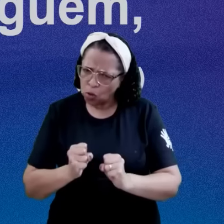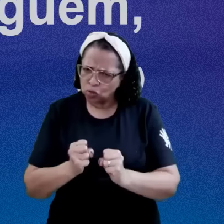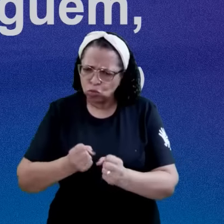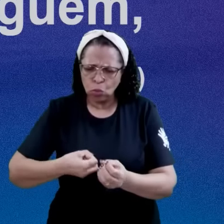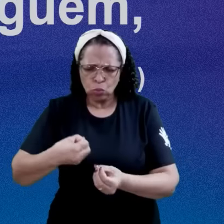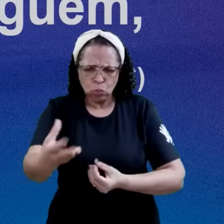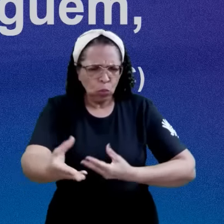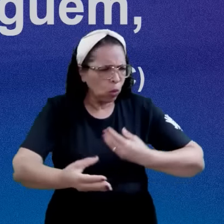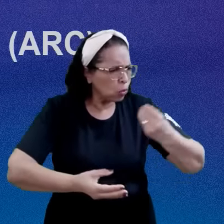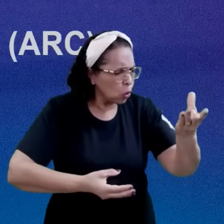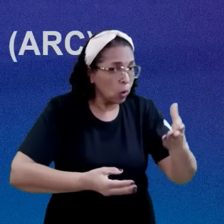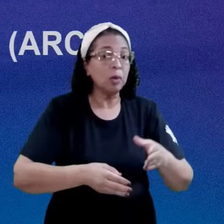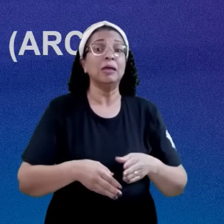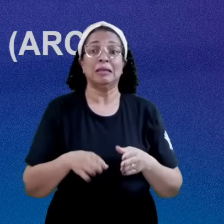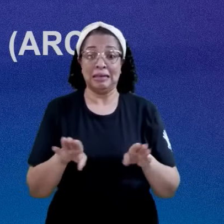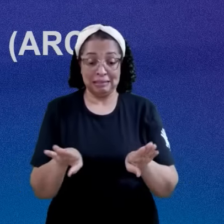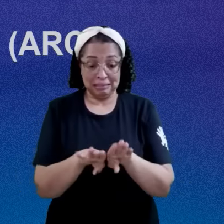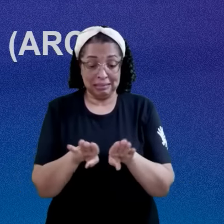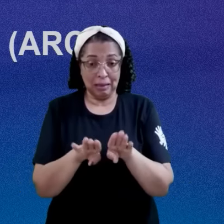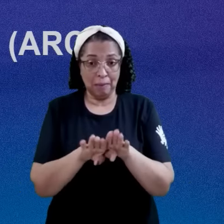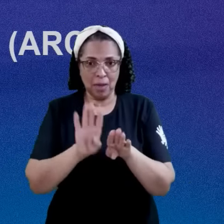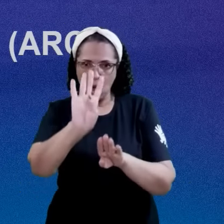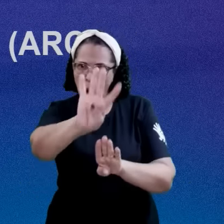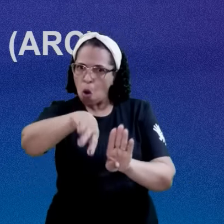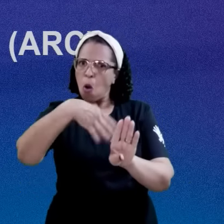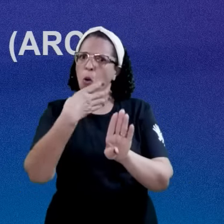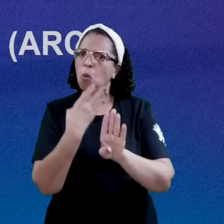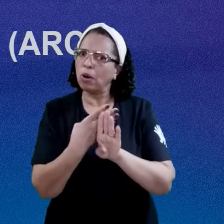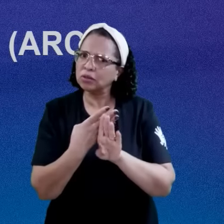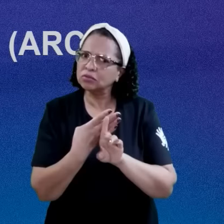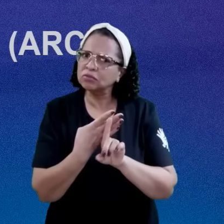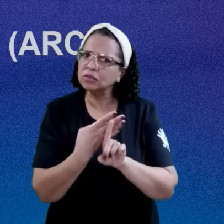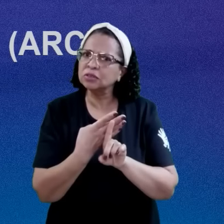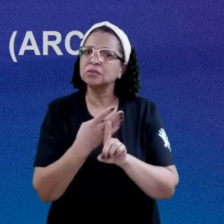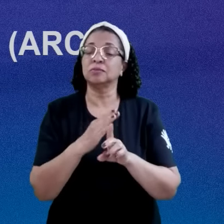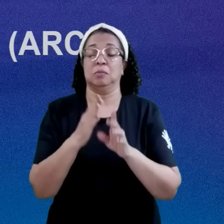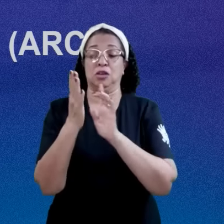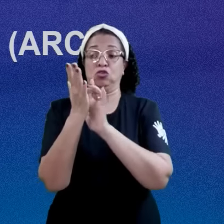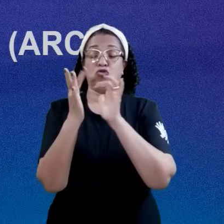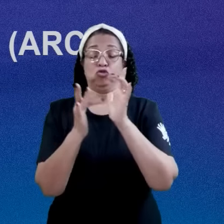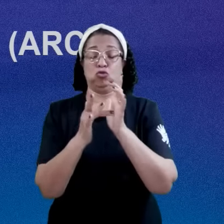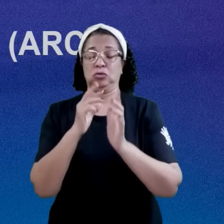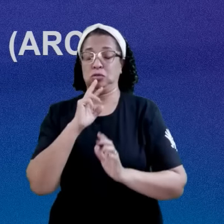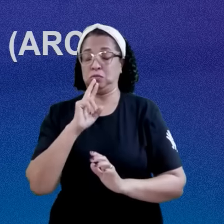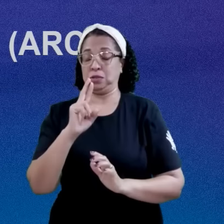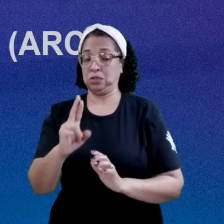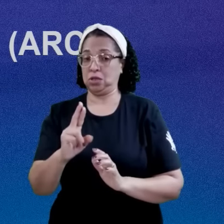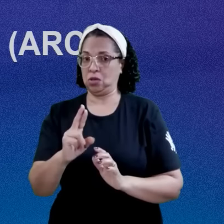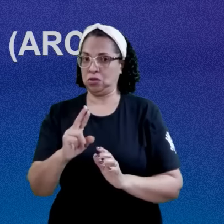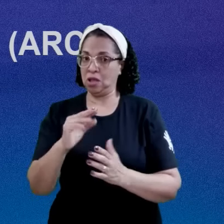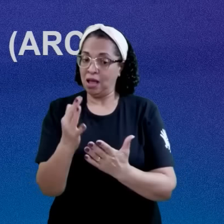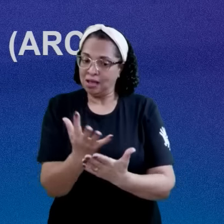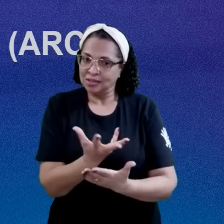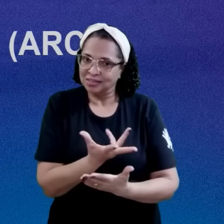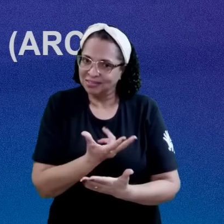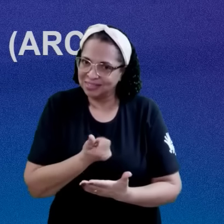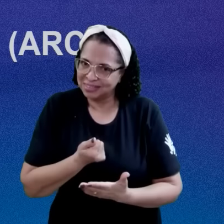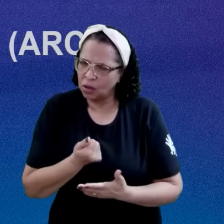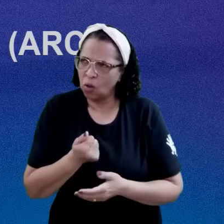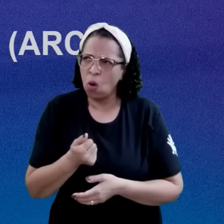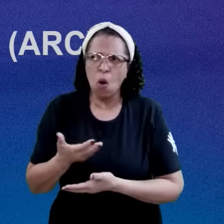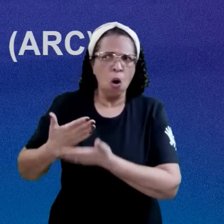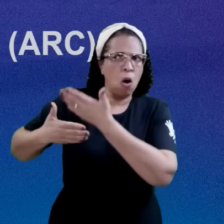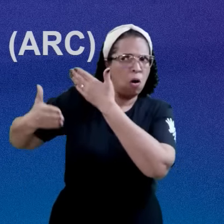restituo quadruplicado Jesus disse não foi ontem nem amanhã mas é hoje que a salvação chegou para esta